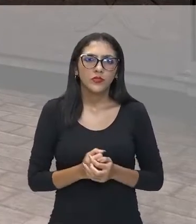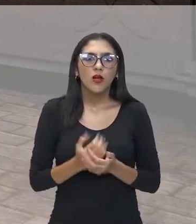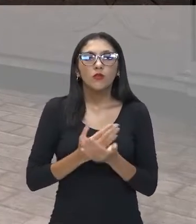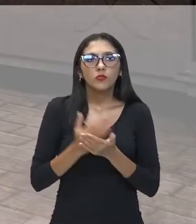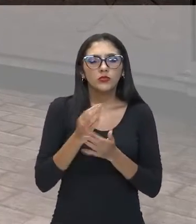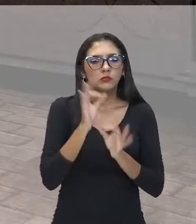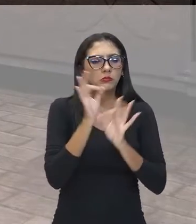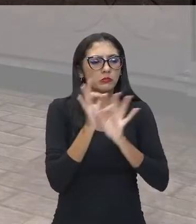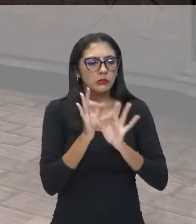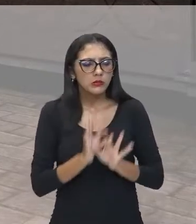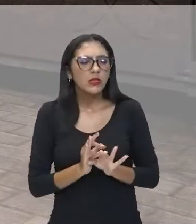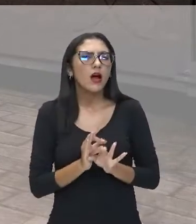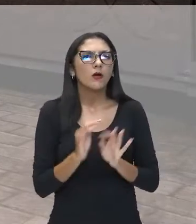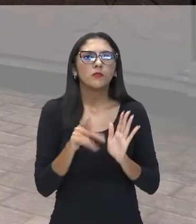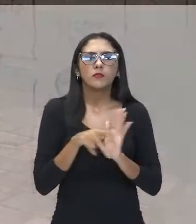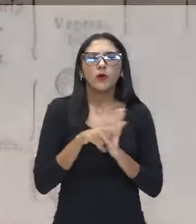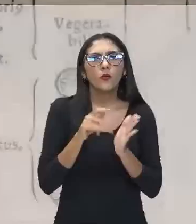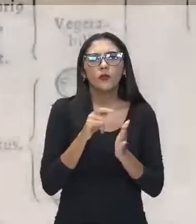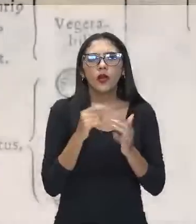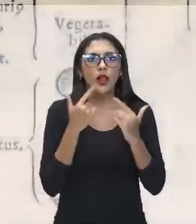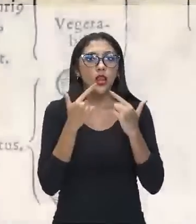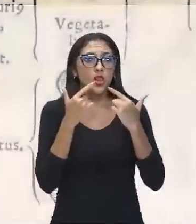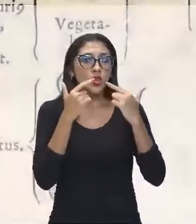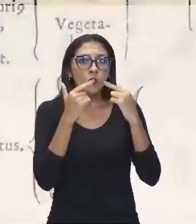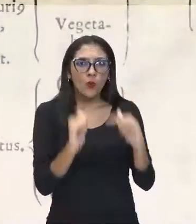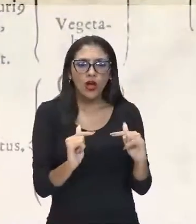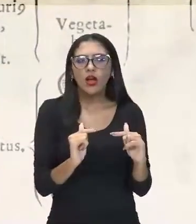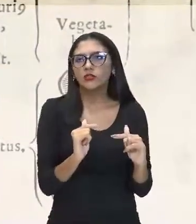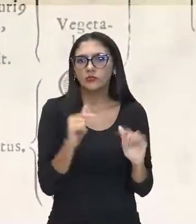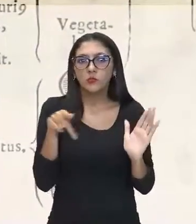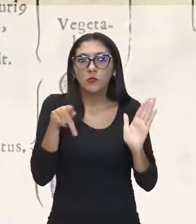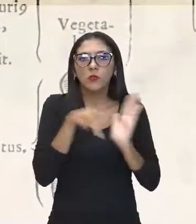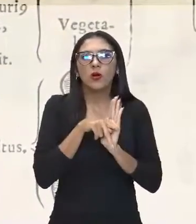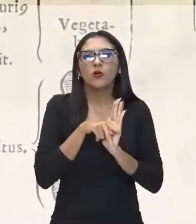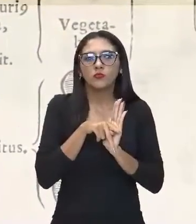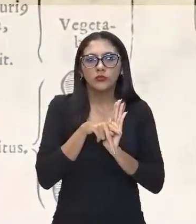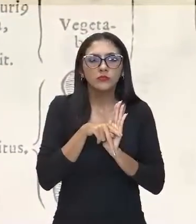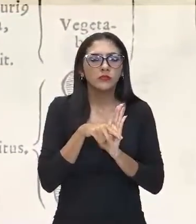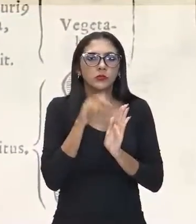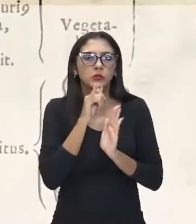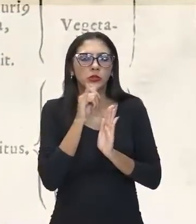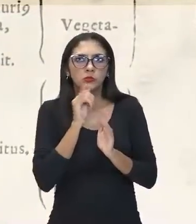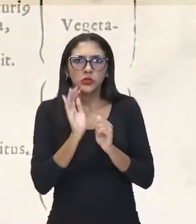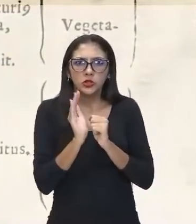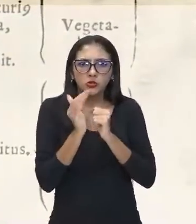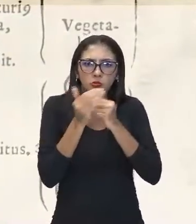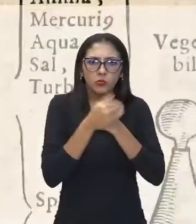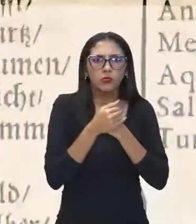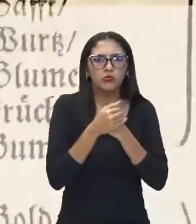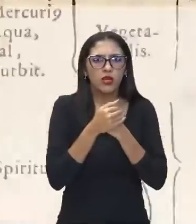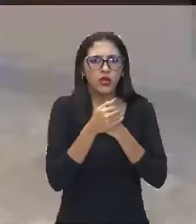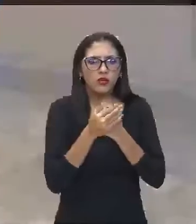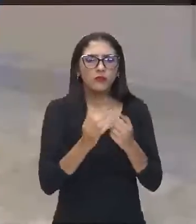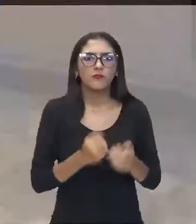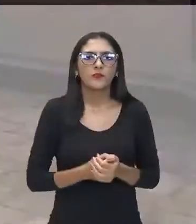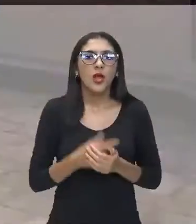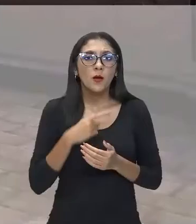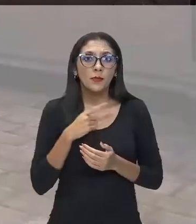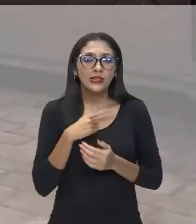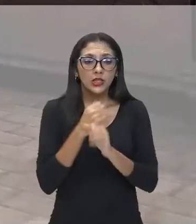criar linguagens secretas para se resguardar, buscando assegurar que